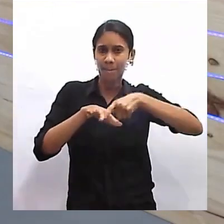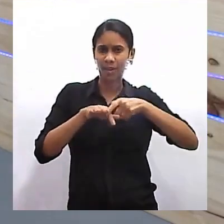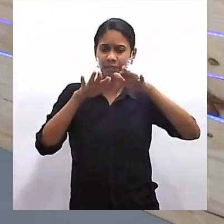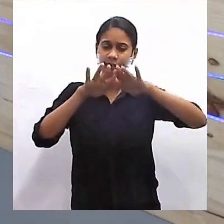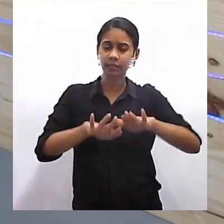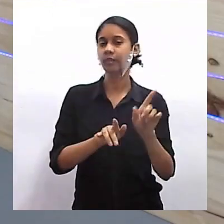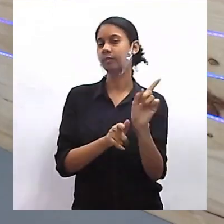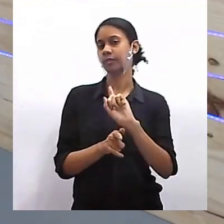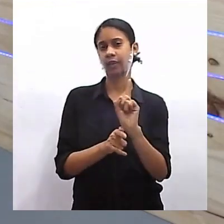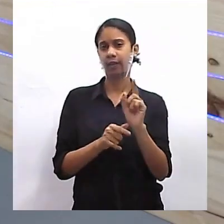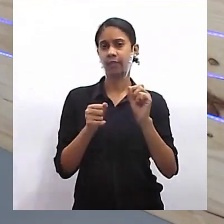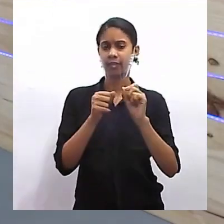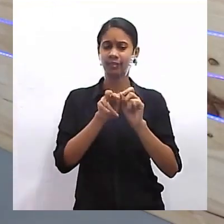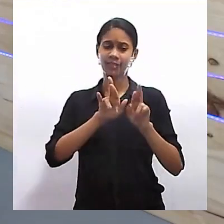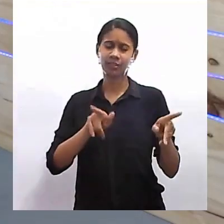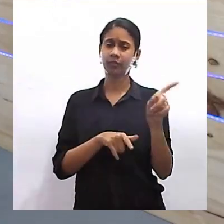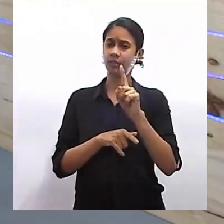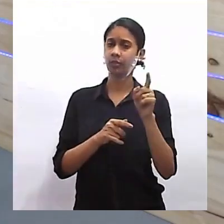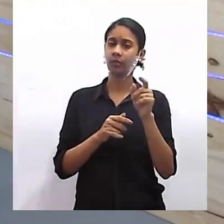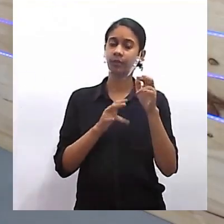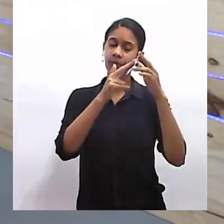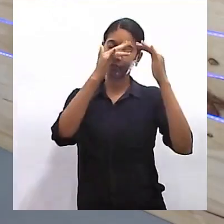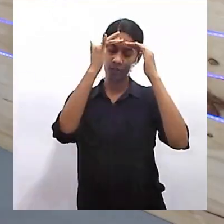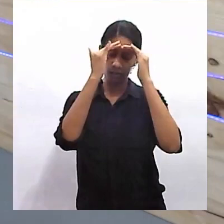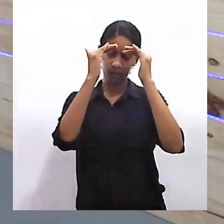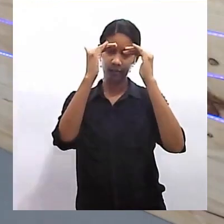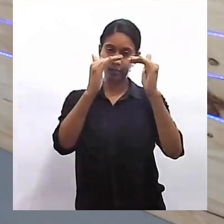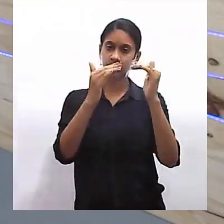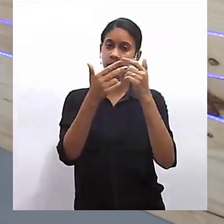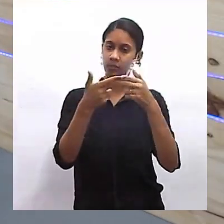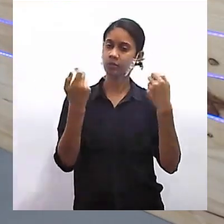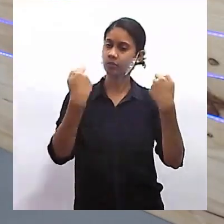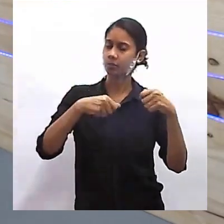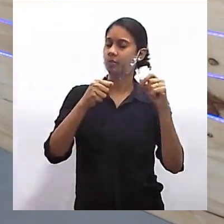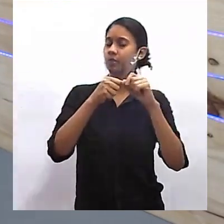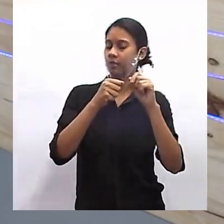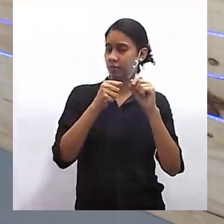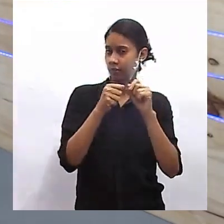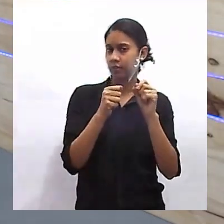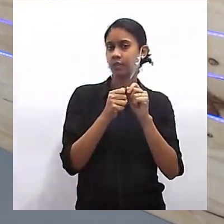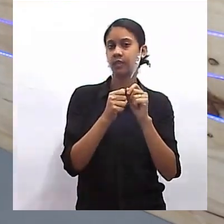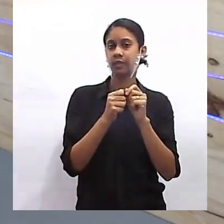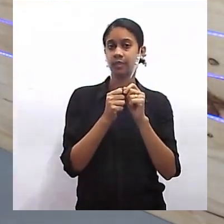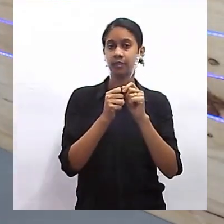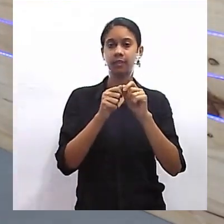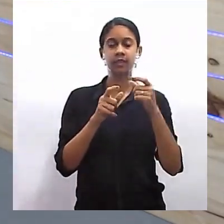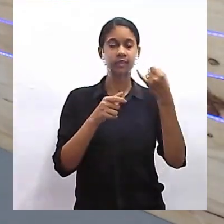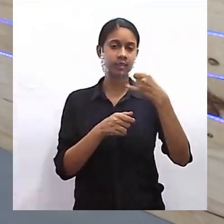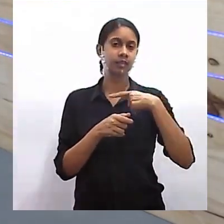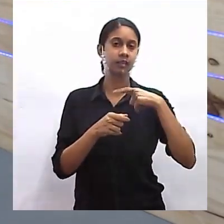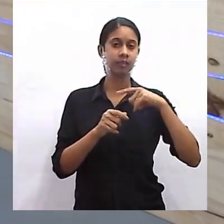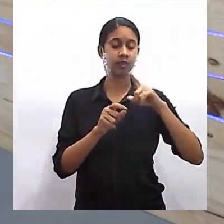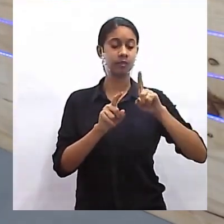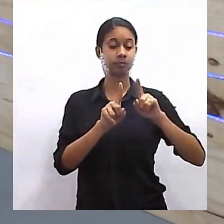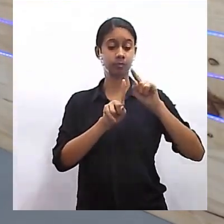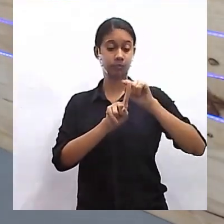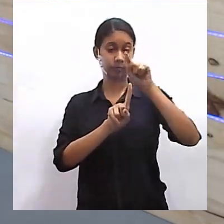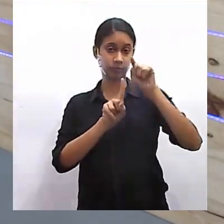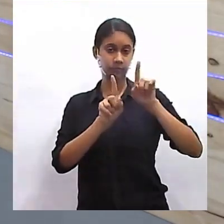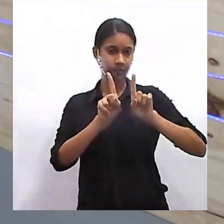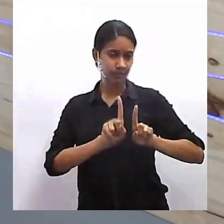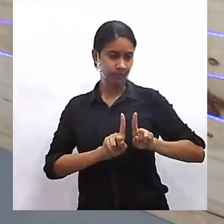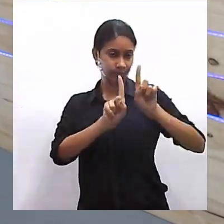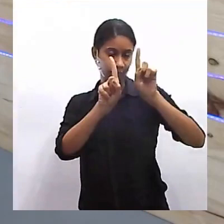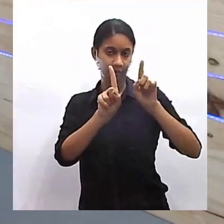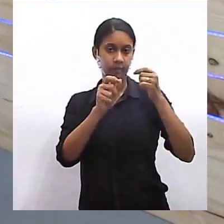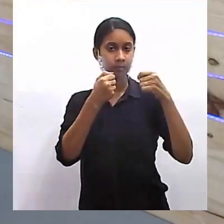diferente. Então, respeitar a simbologia, que é muito importante. As setas nas caixas tem que ser, se a seta é para cima, tem que